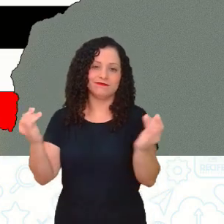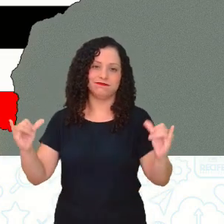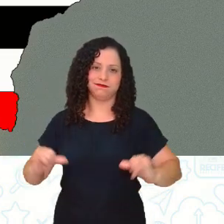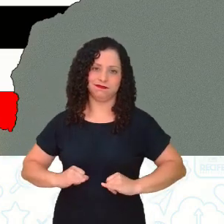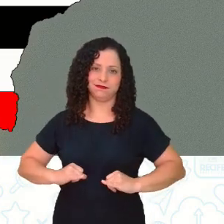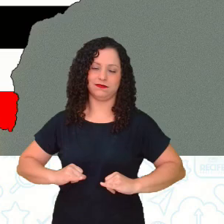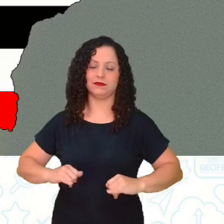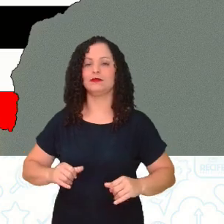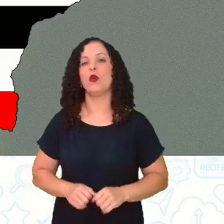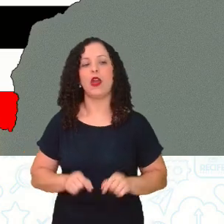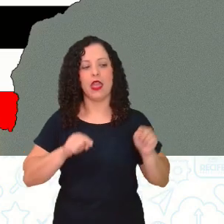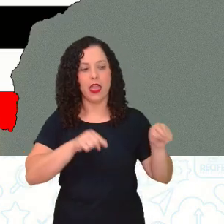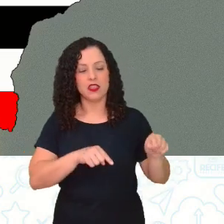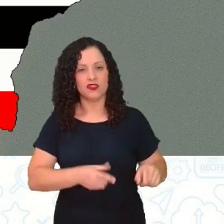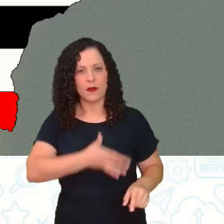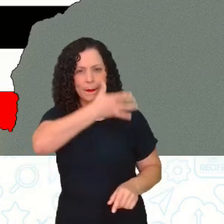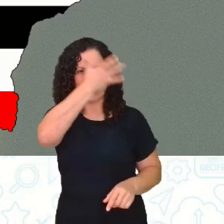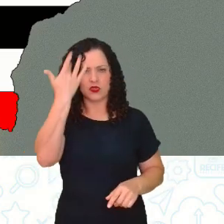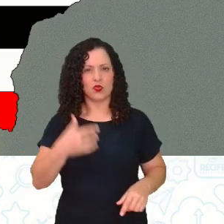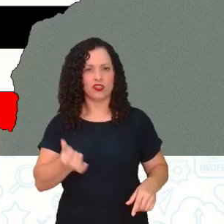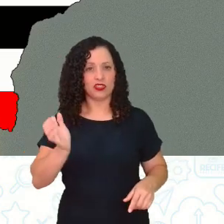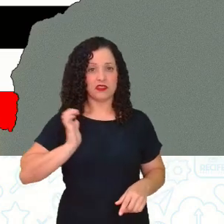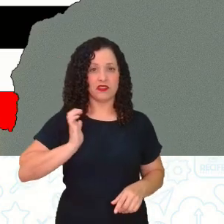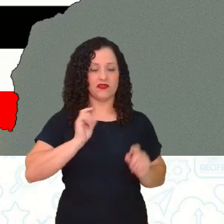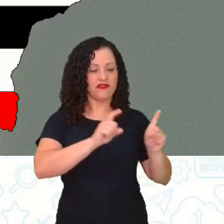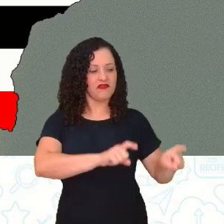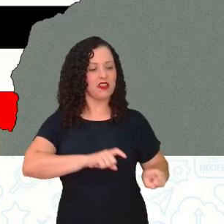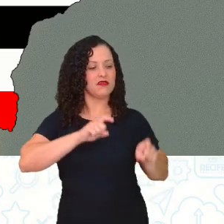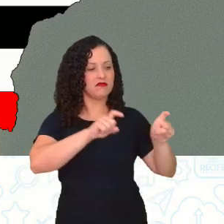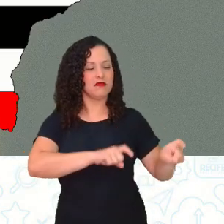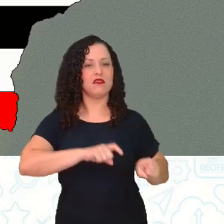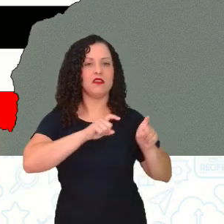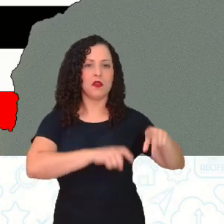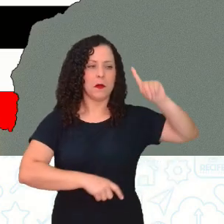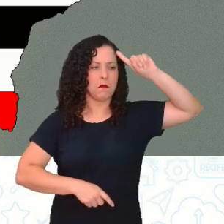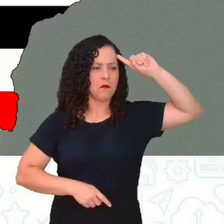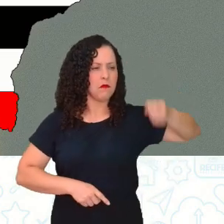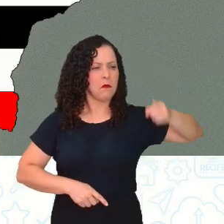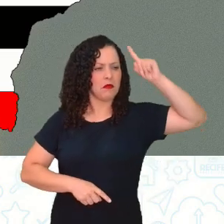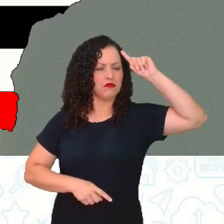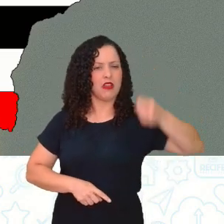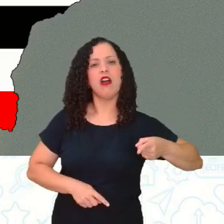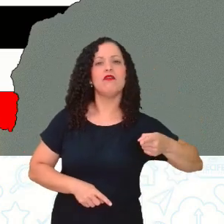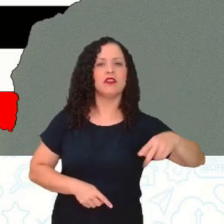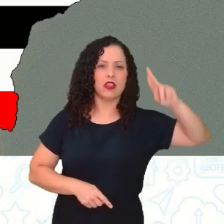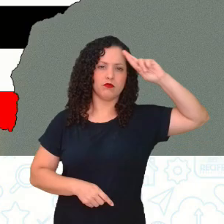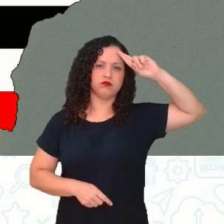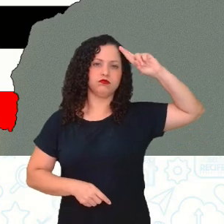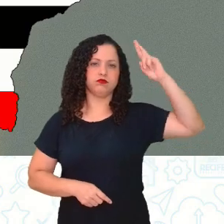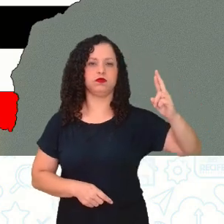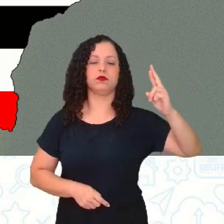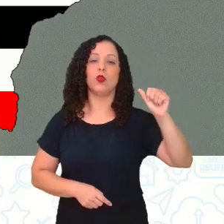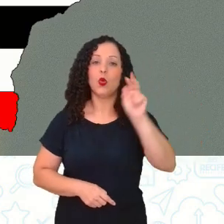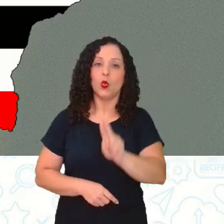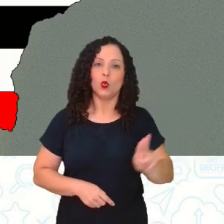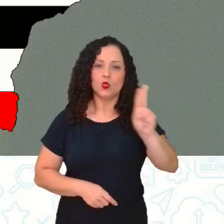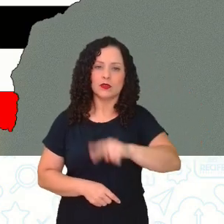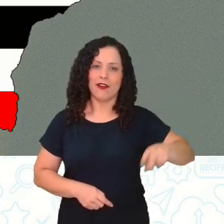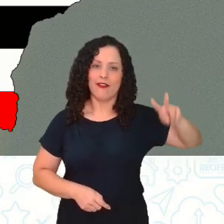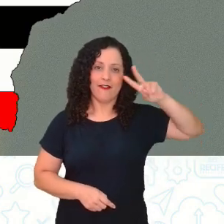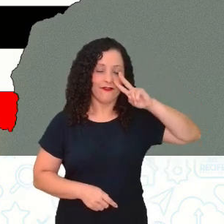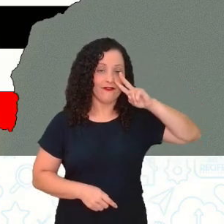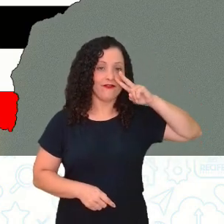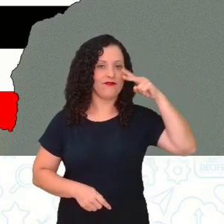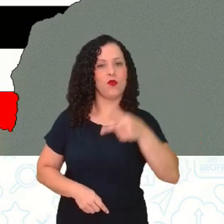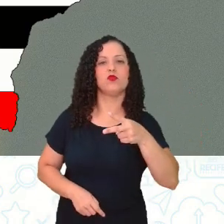veja, esses fazendeiros que comandavam, né, a província, a região, e usavam a força e a violência para